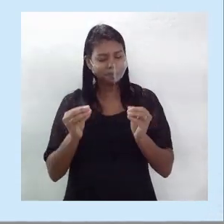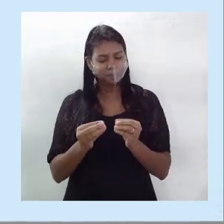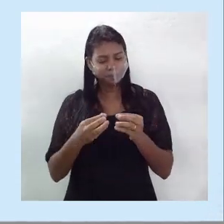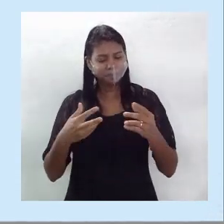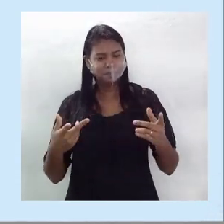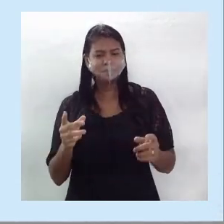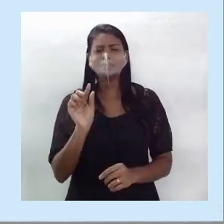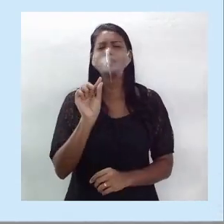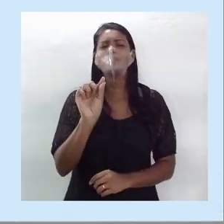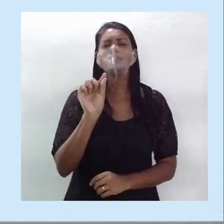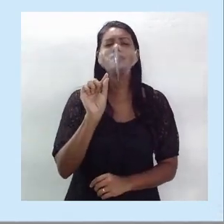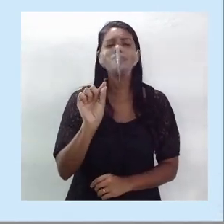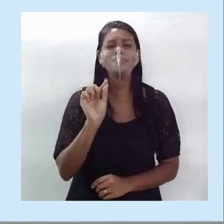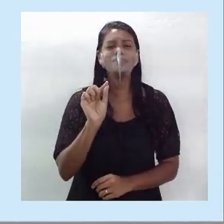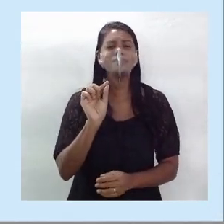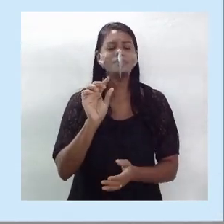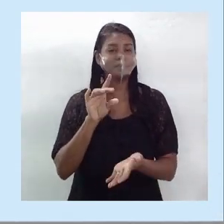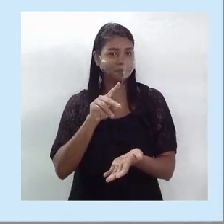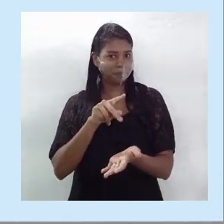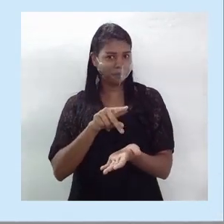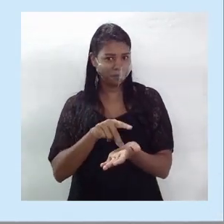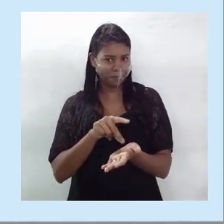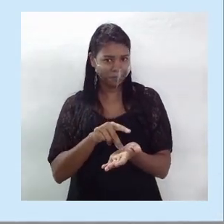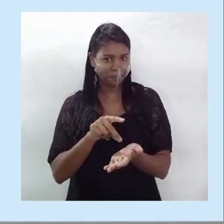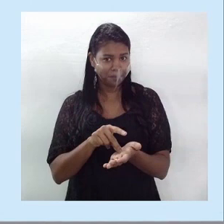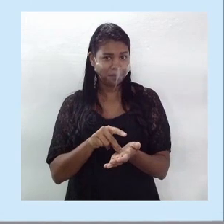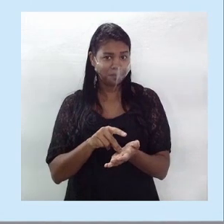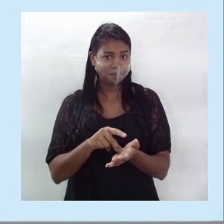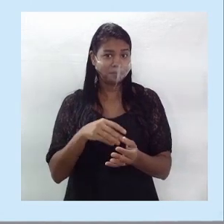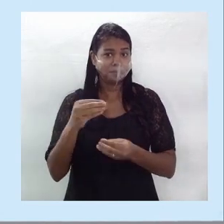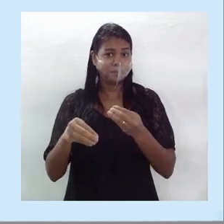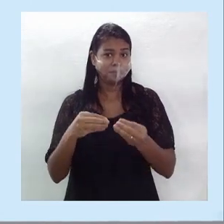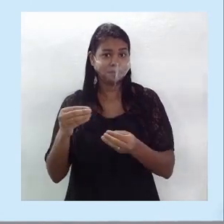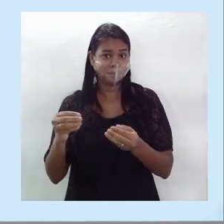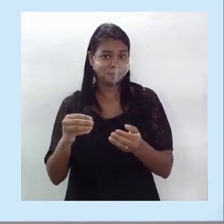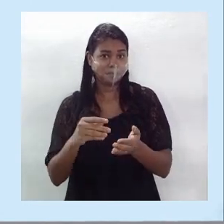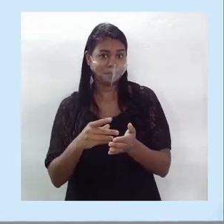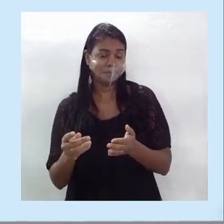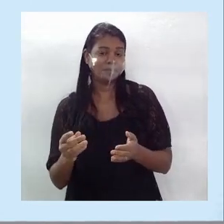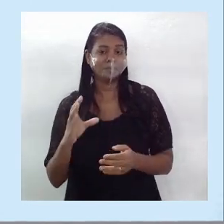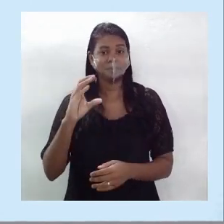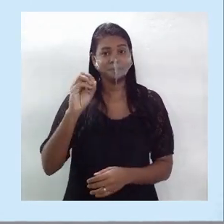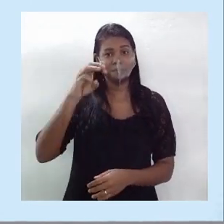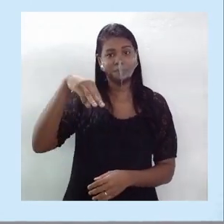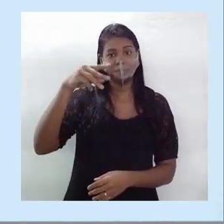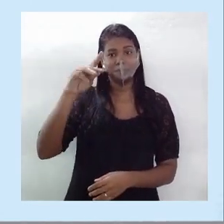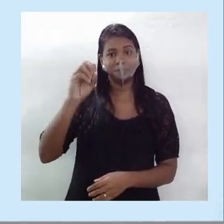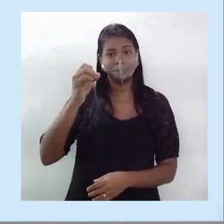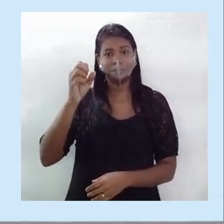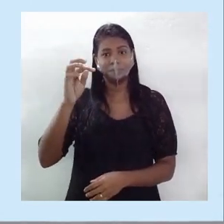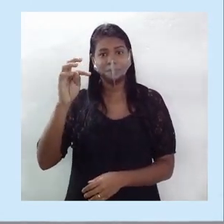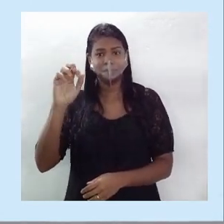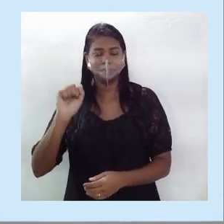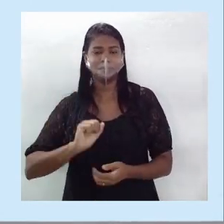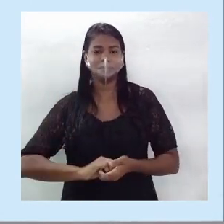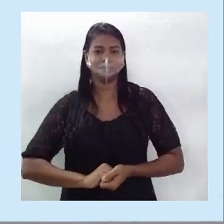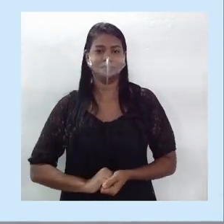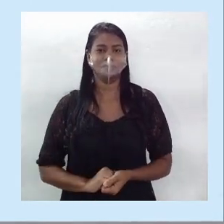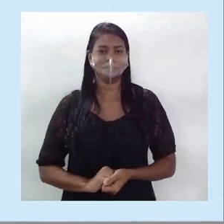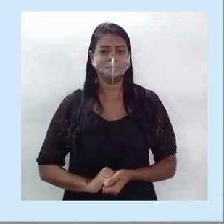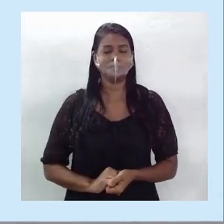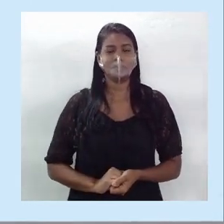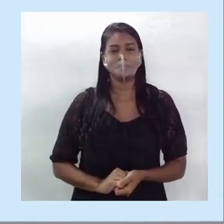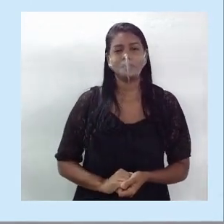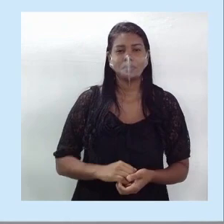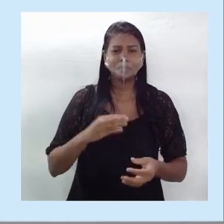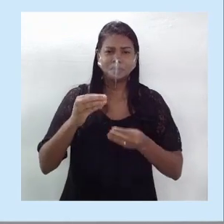O que é, na realidade, uma substância pura e uma substância composta? Quando eu falo de uma substância pura, eu